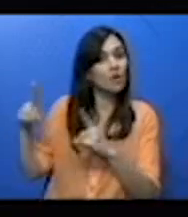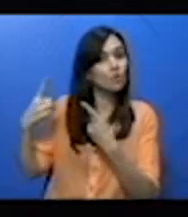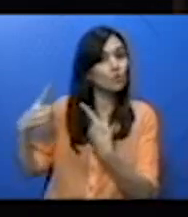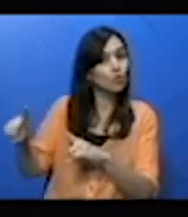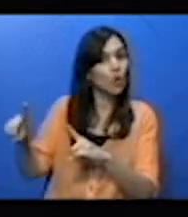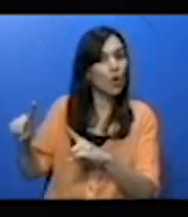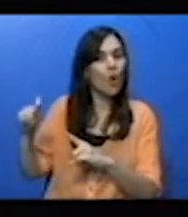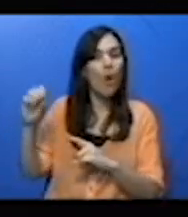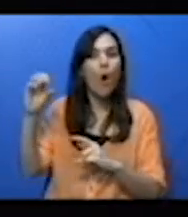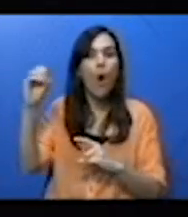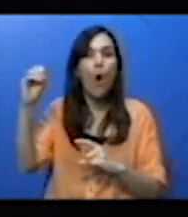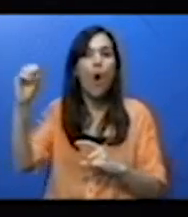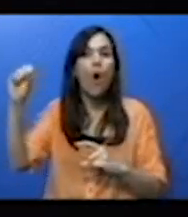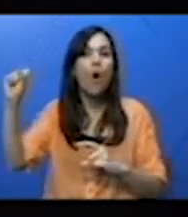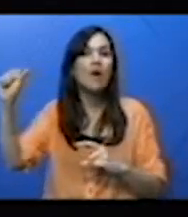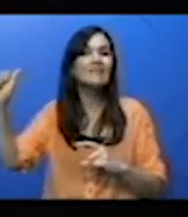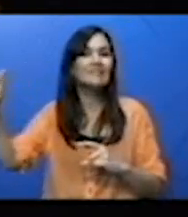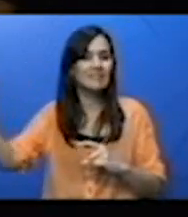Presunçosa, tá?